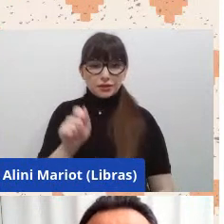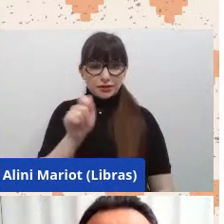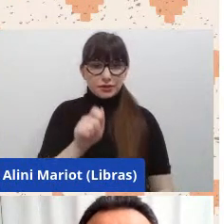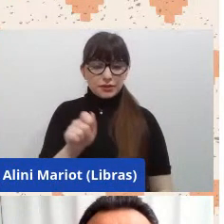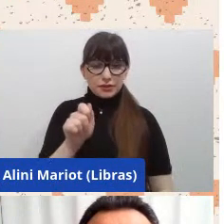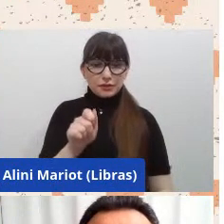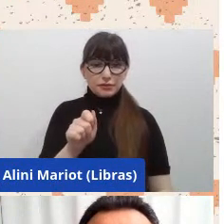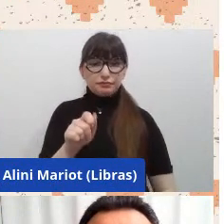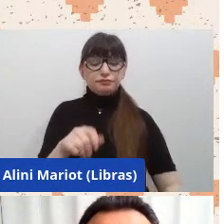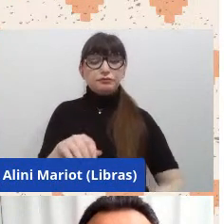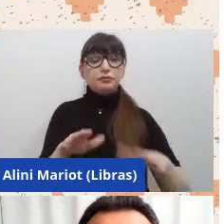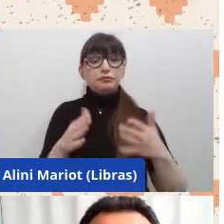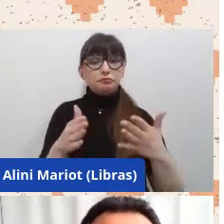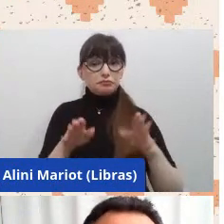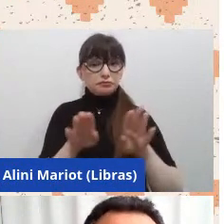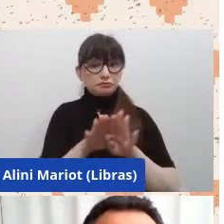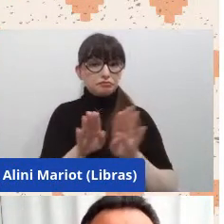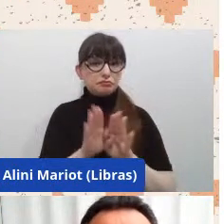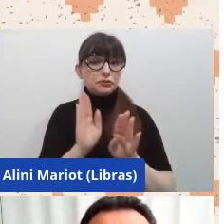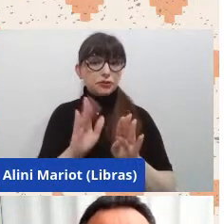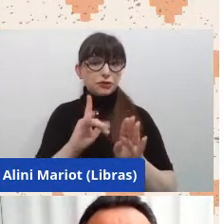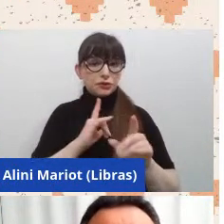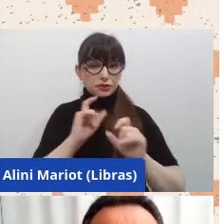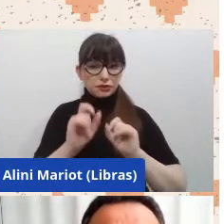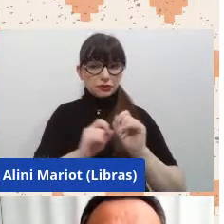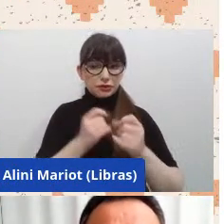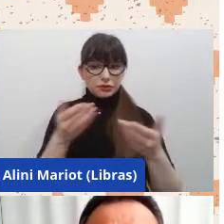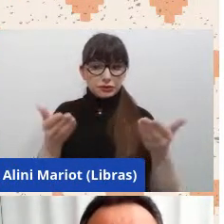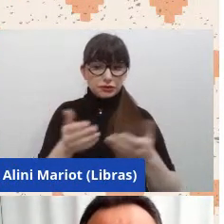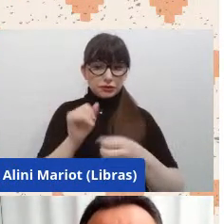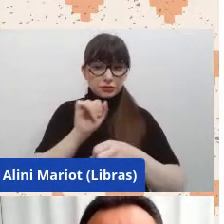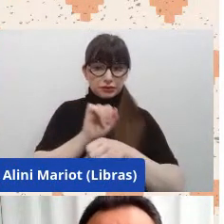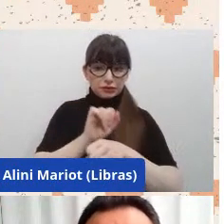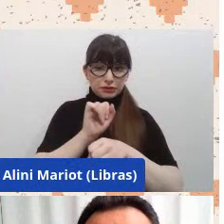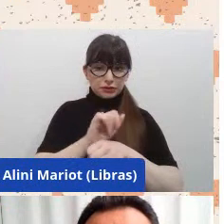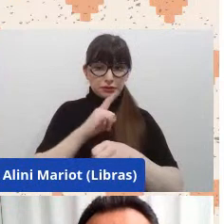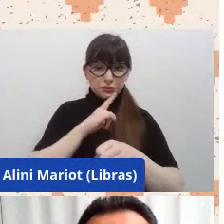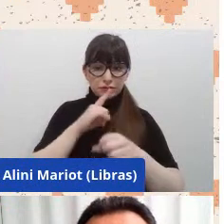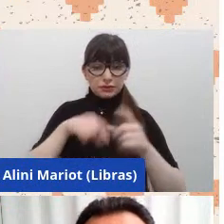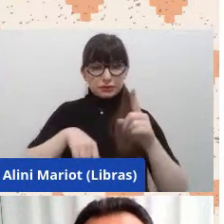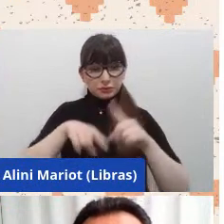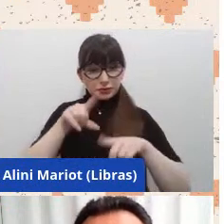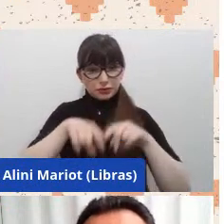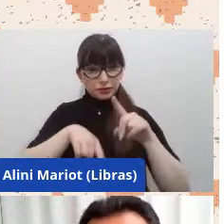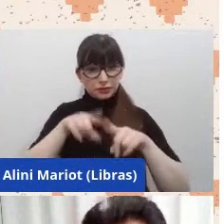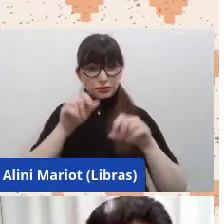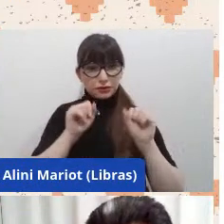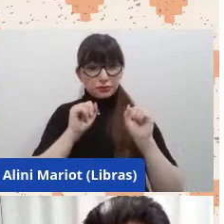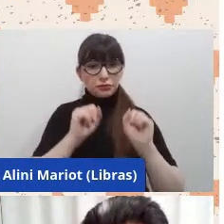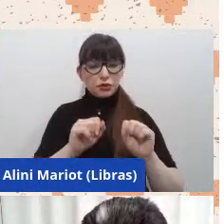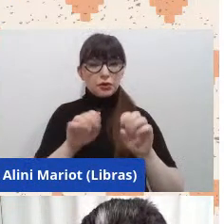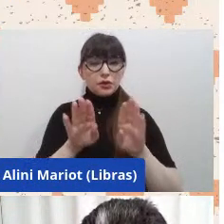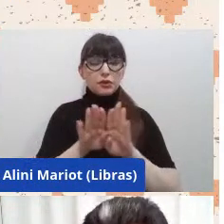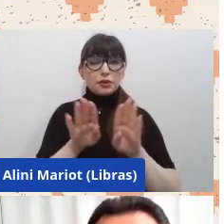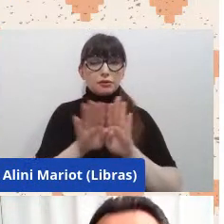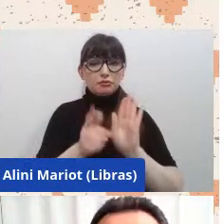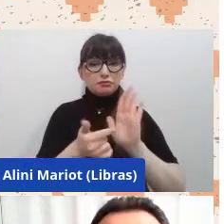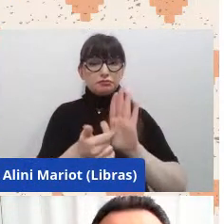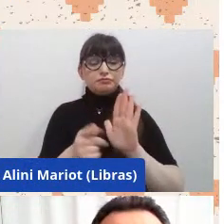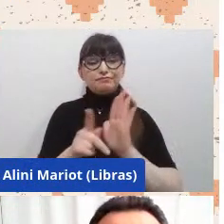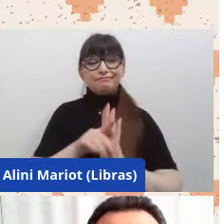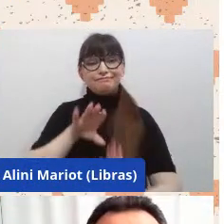Britânica. Então, nós já estamos na expectativa de que logo esse material esteja disponível em